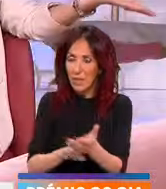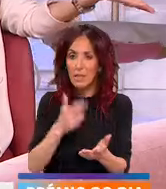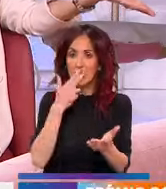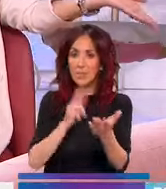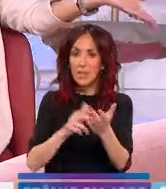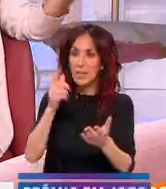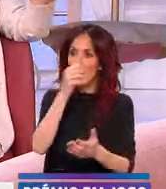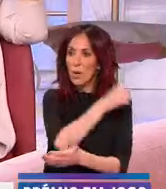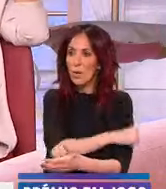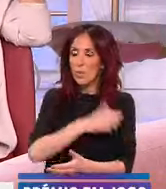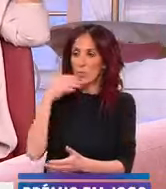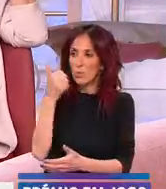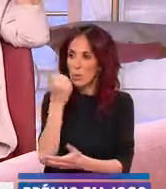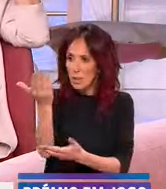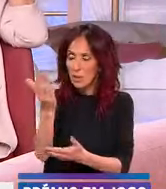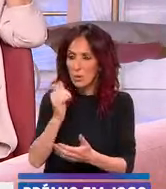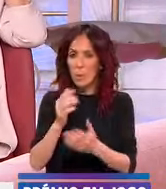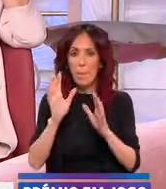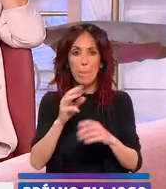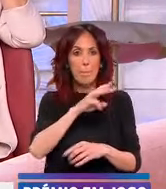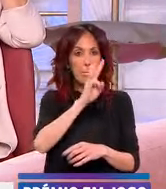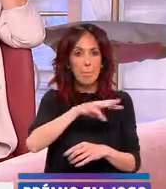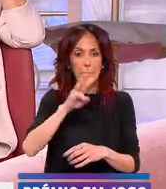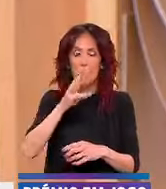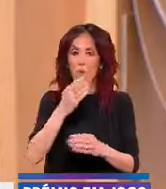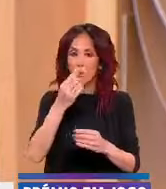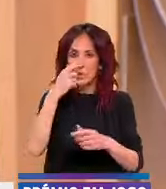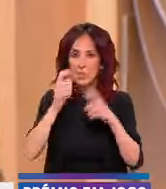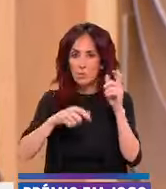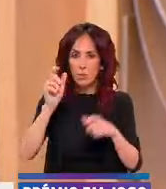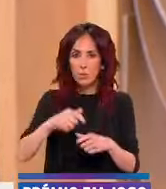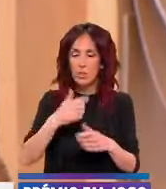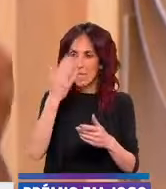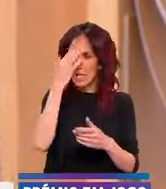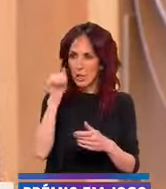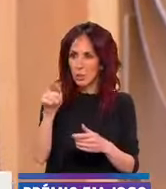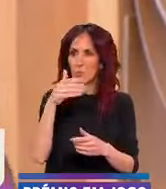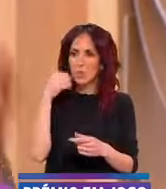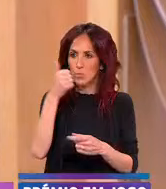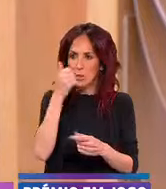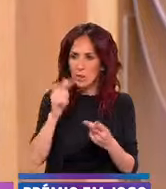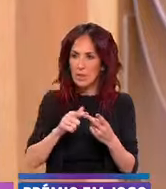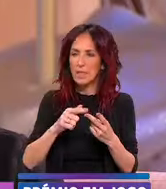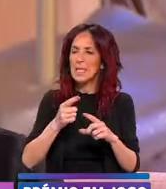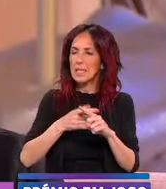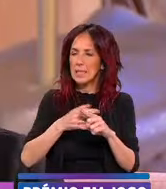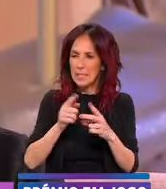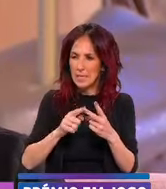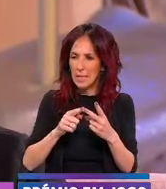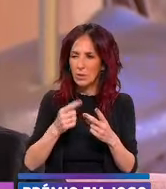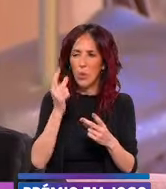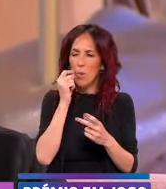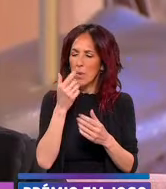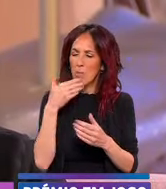não n Eu tenho milhões de milhões não mas ten muita gente que te acha bonito interessante um